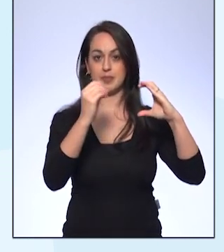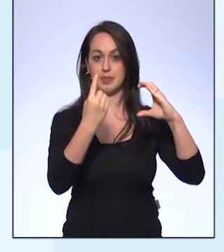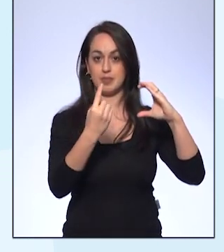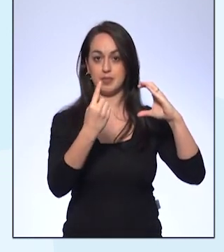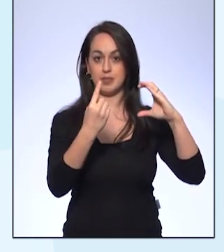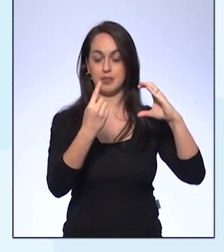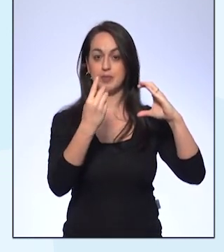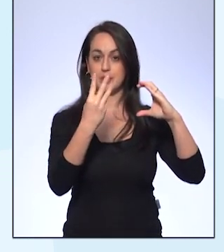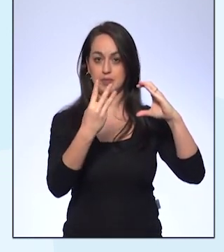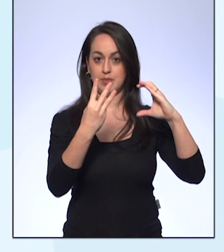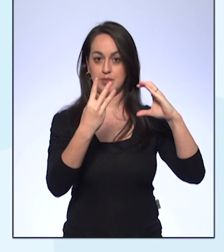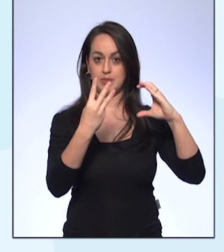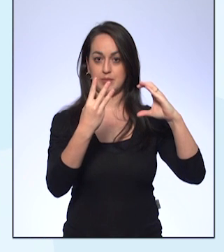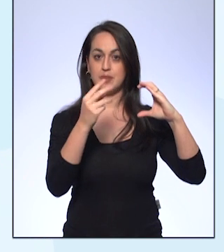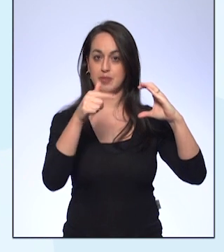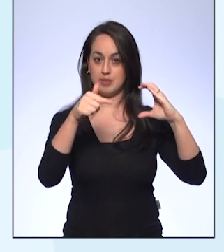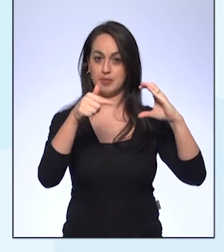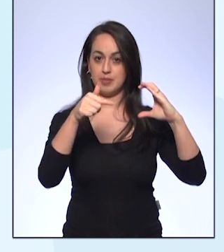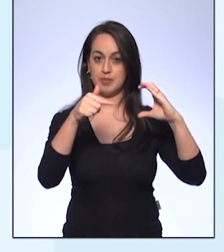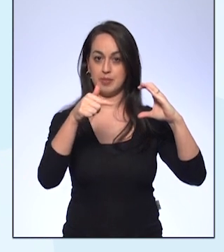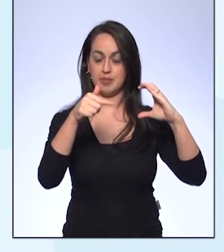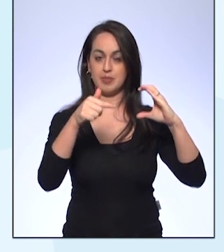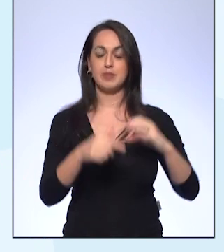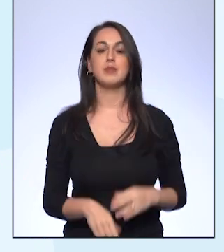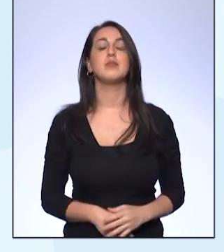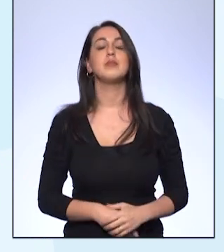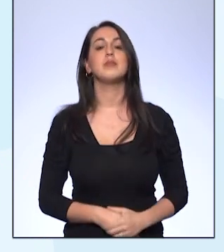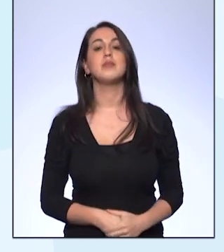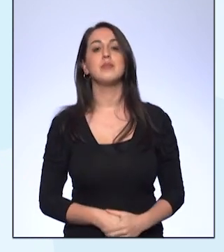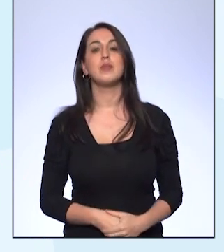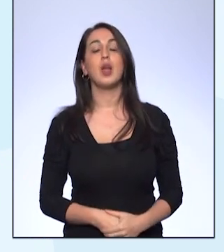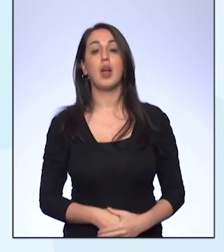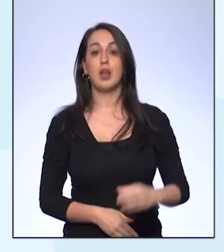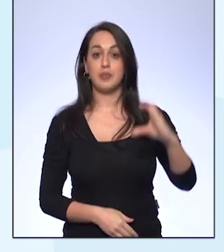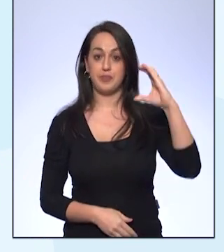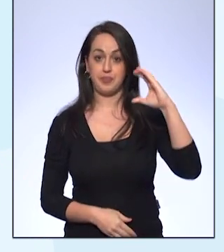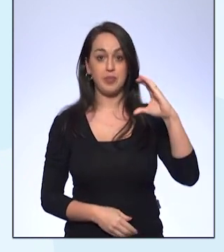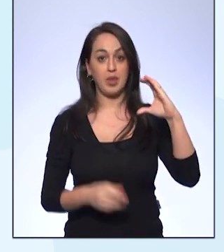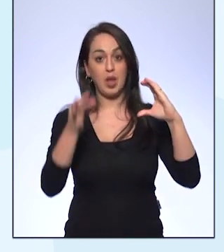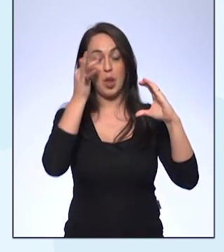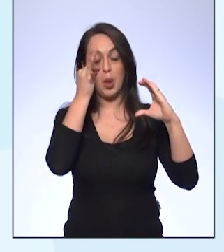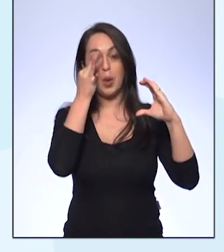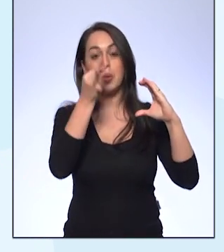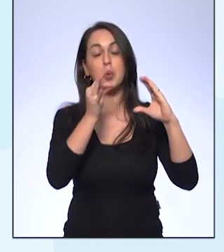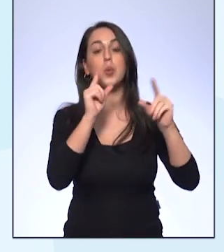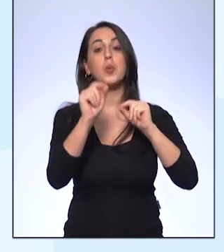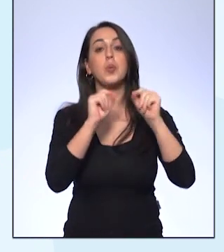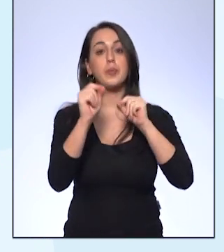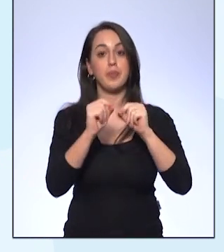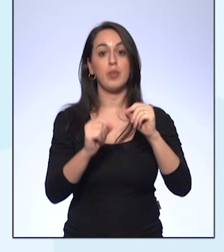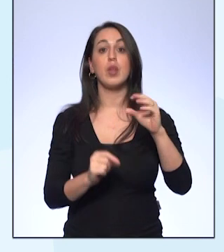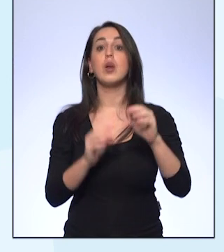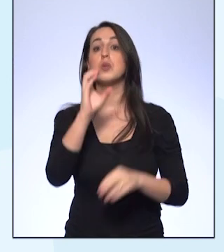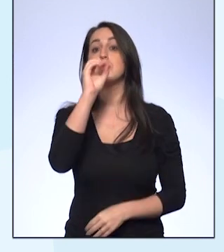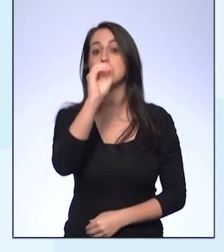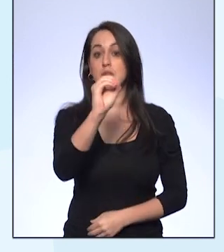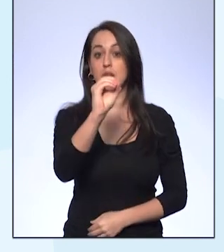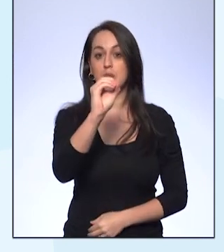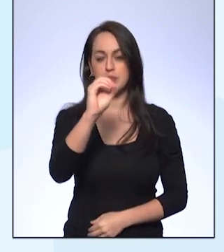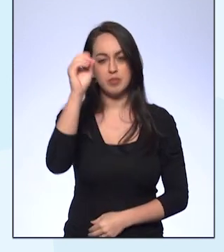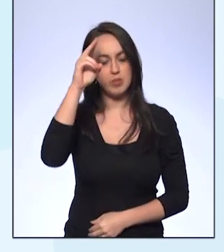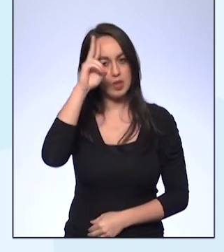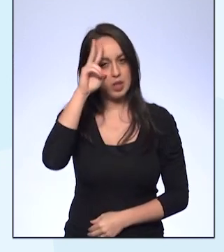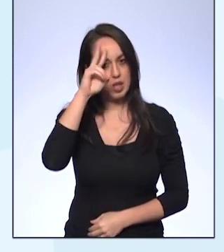1, 3 e 7. Na letra C, eu quero chamar a atenção de vocês para o zero.